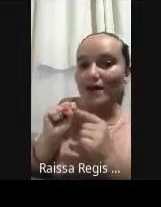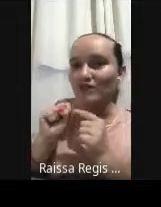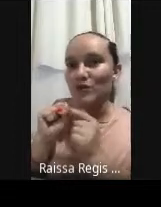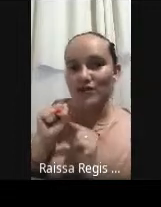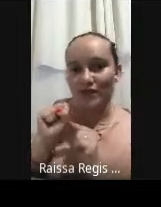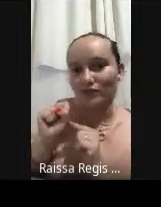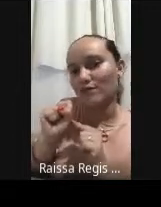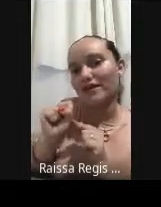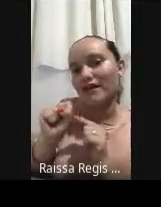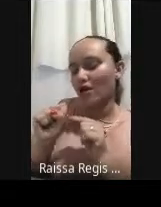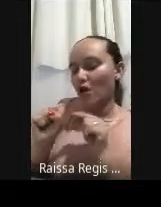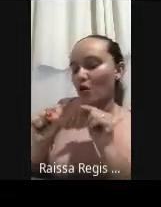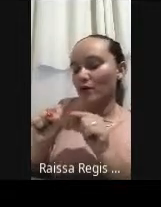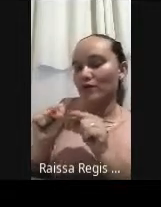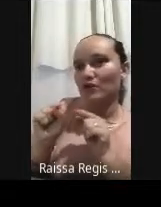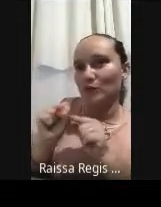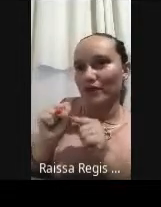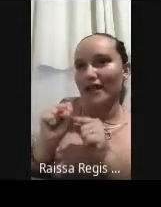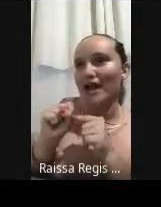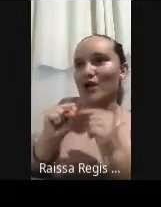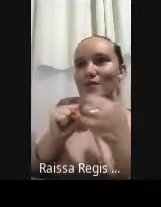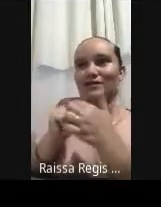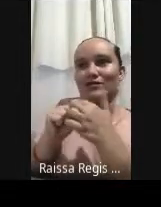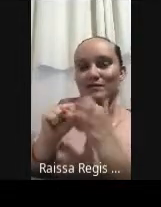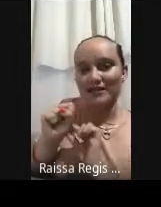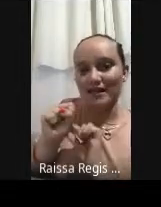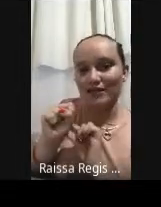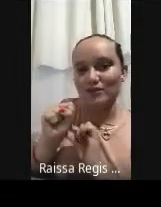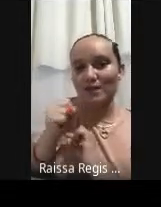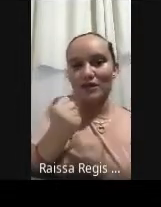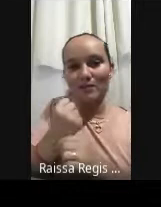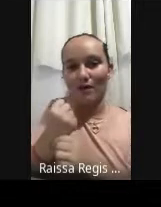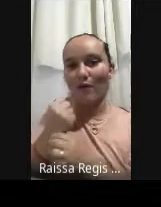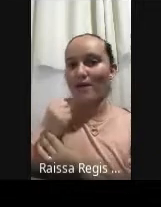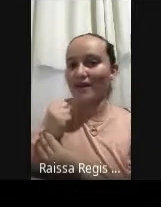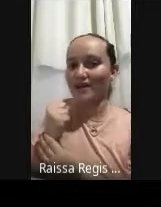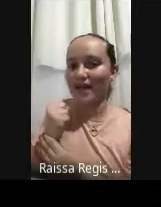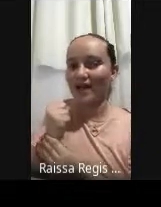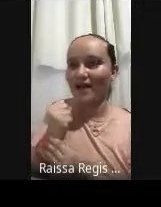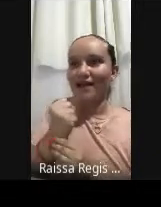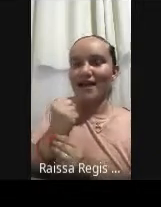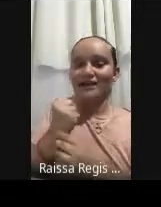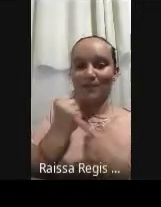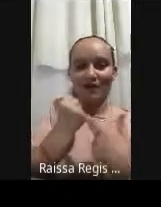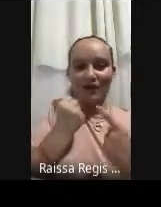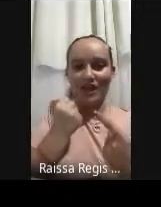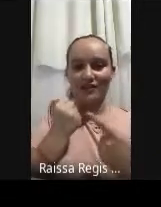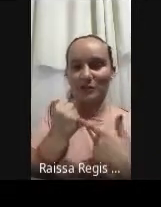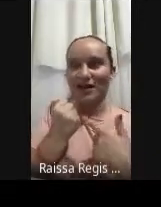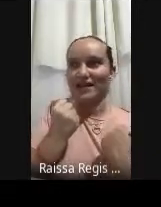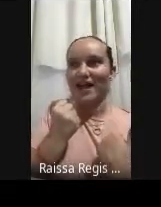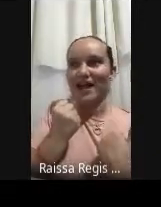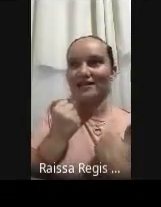Como é que tá os meus dedos? Como é que tá o meu dedo polegar? Como é que tá os demais dedos? A minha mão, como é que ela tá? Ela tá pra